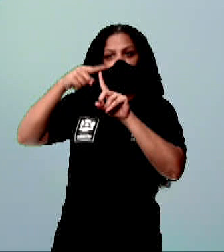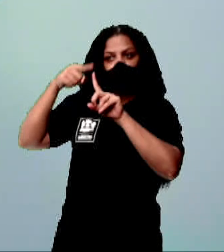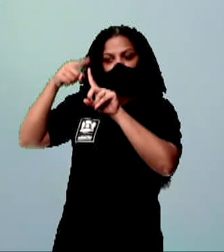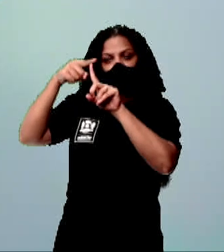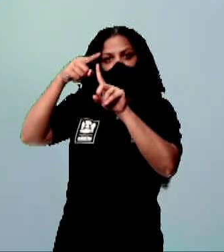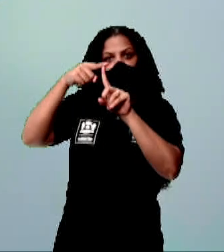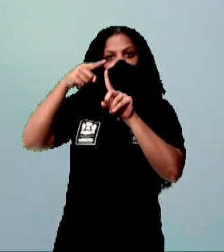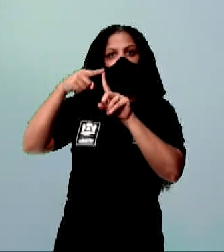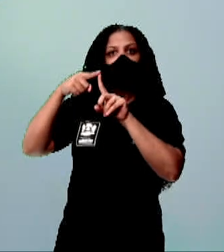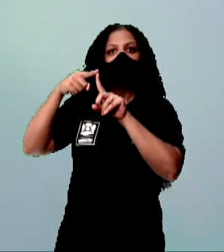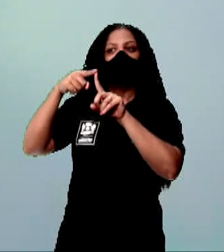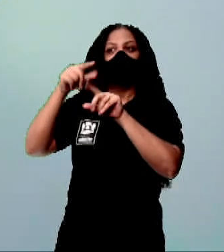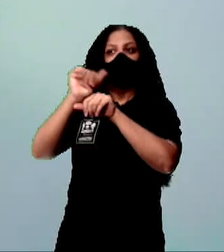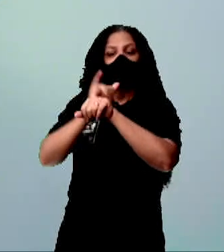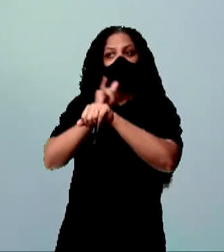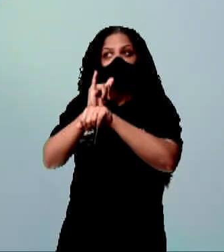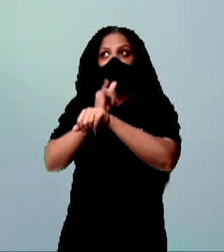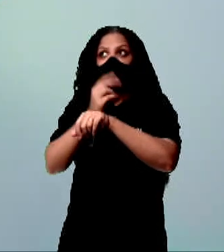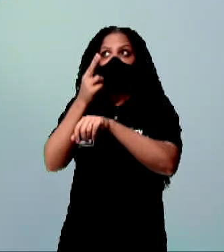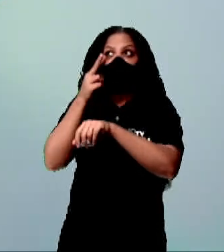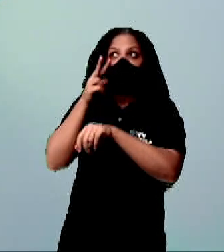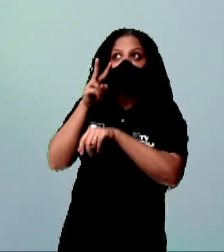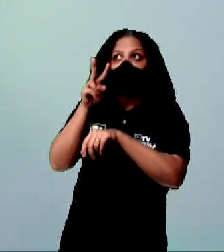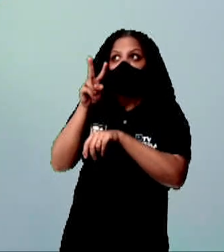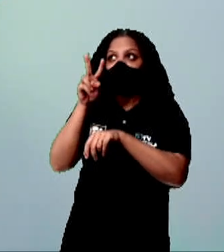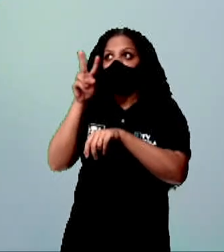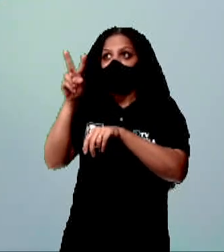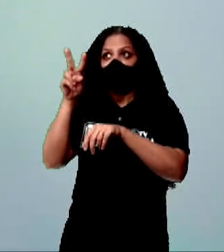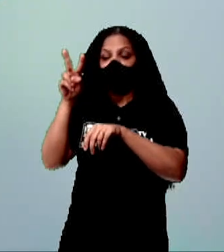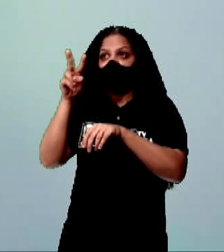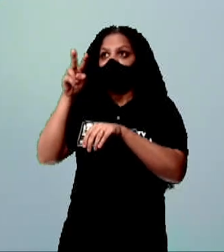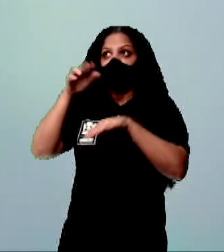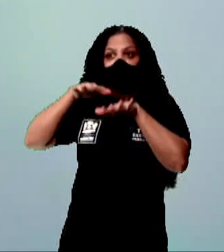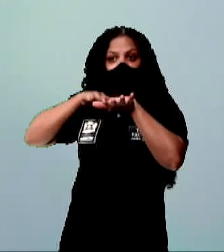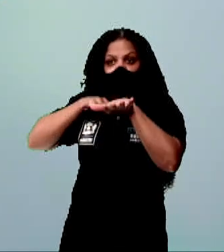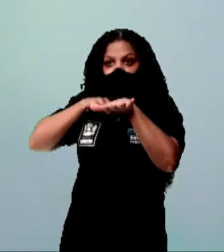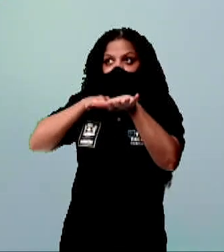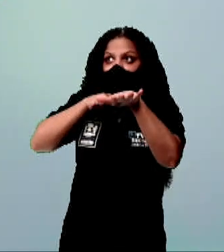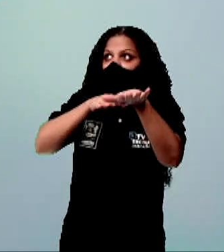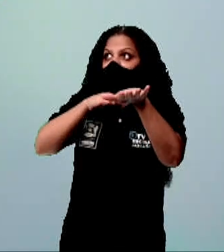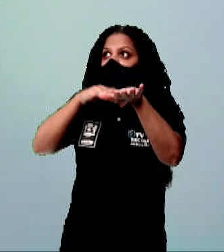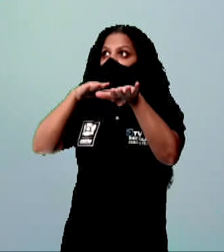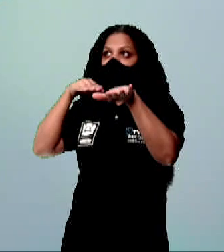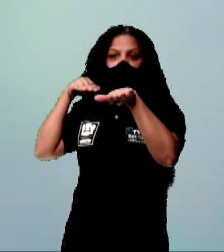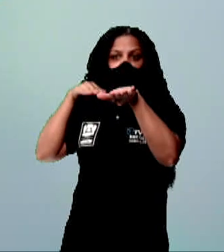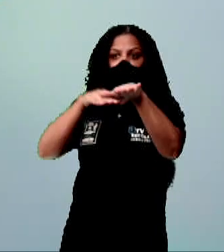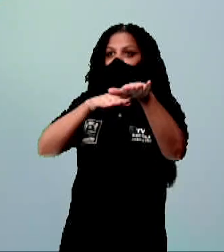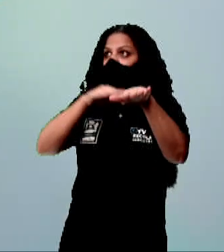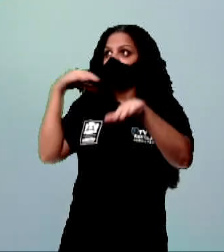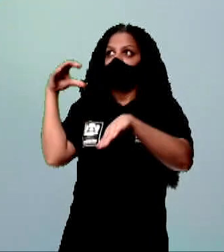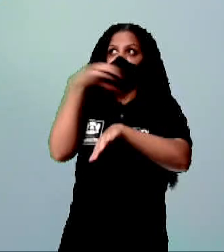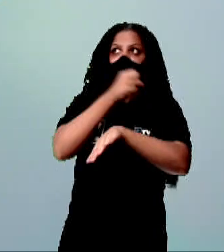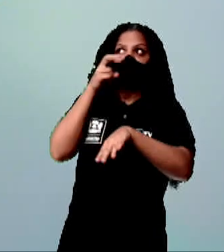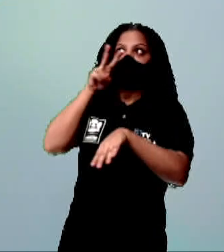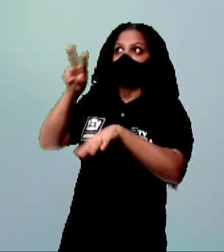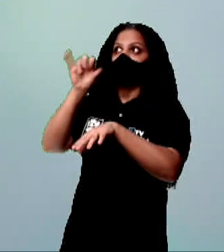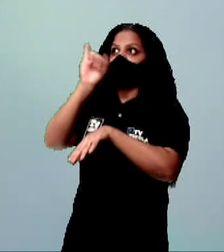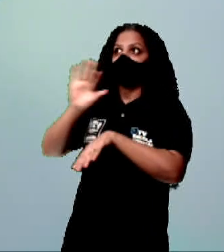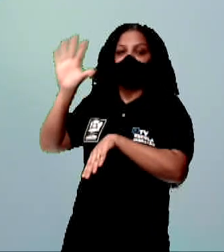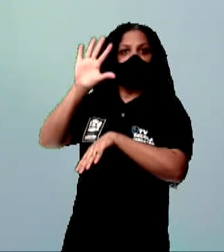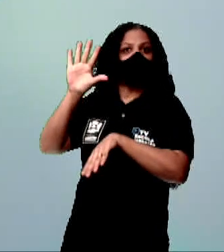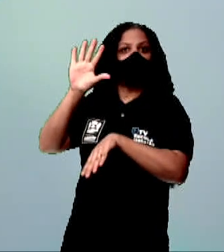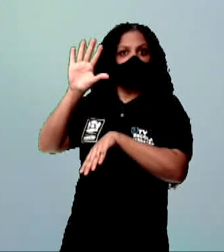recurso onde você vai encontrar, se você estiver no trânsito, aí você vai ver mais a imagem do que ler